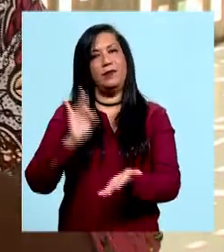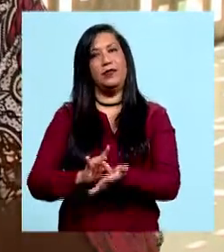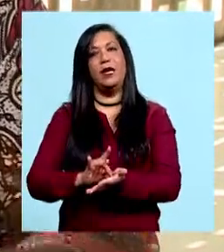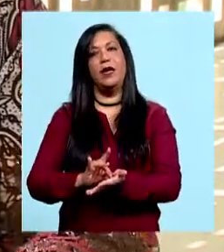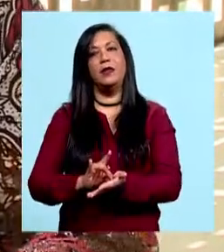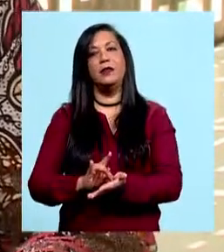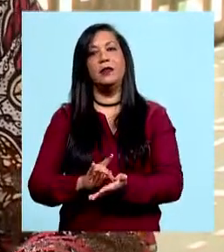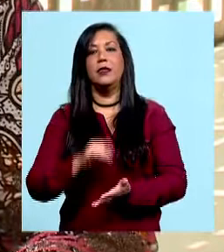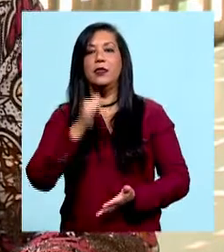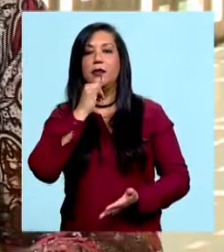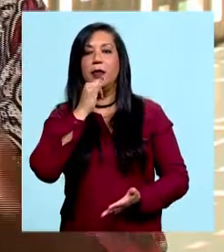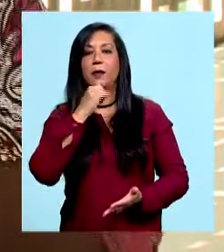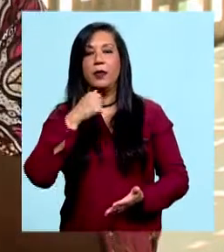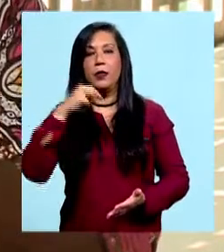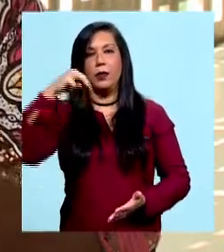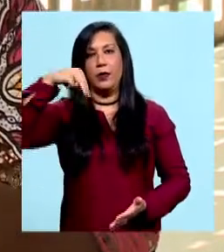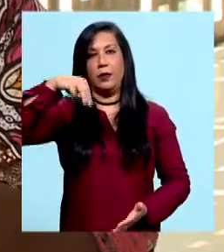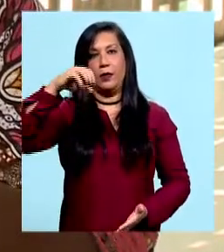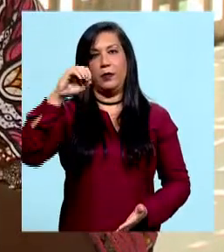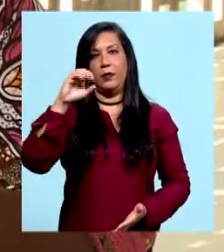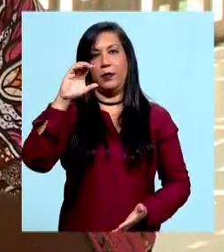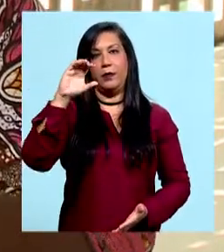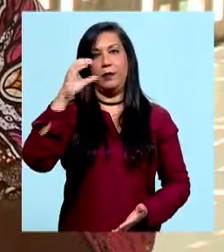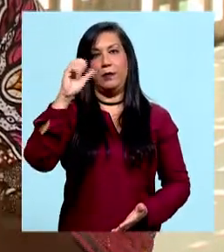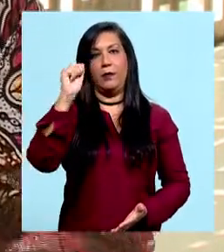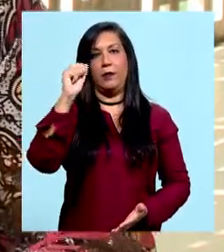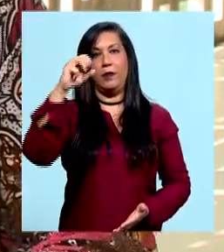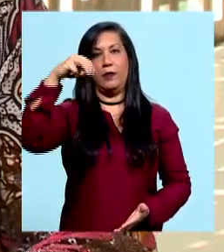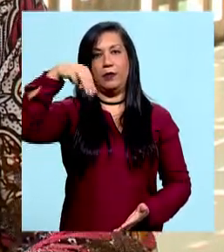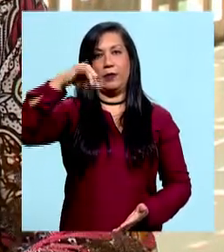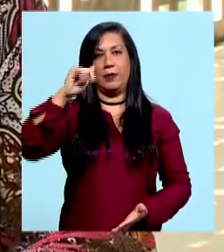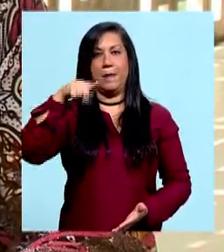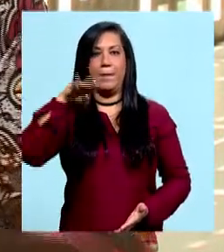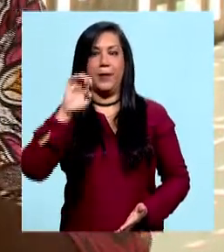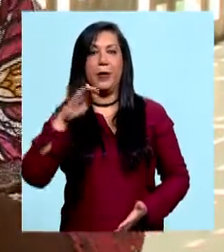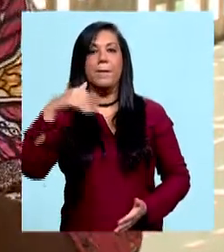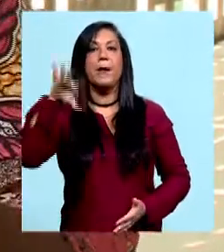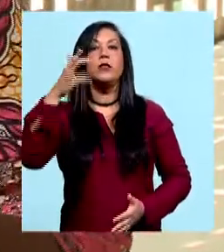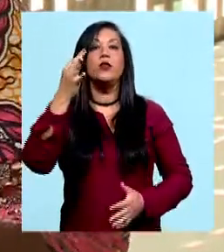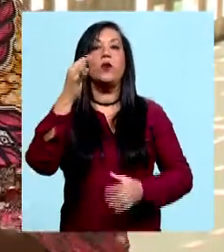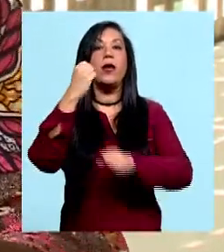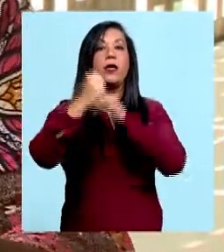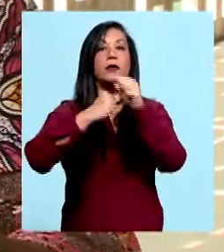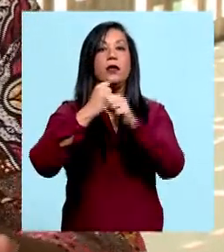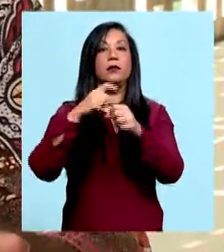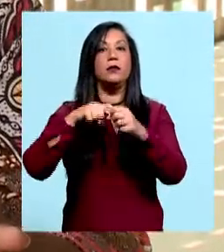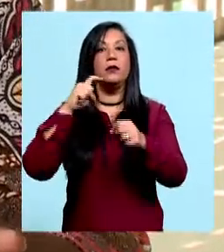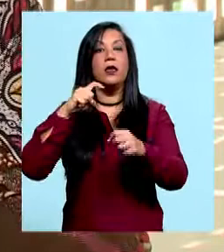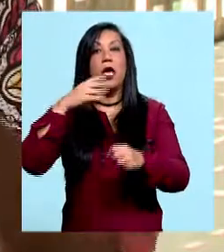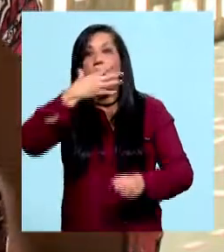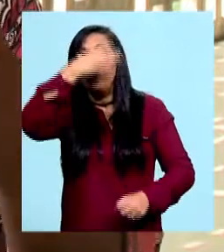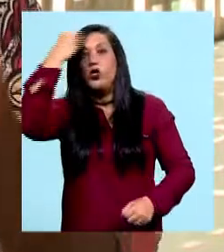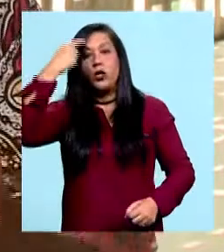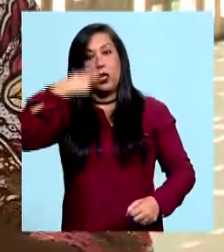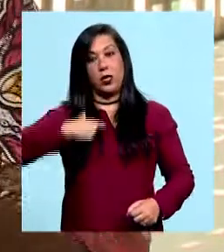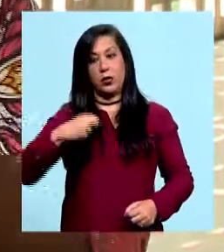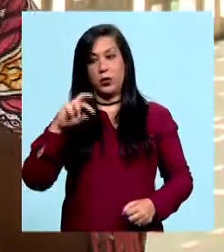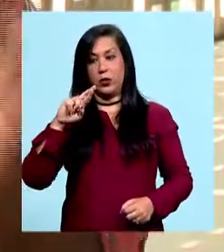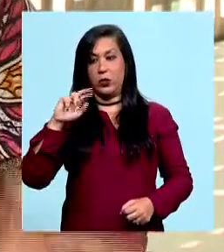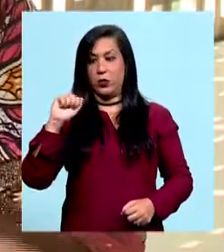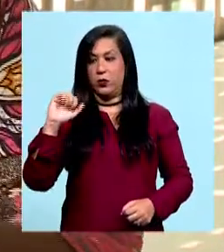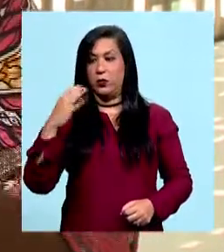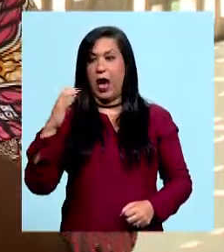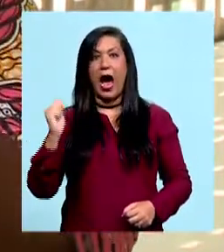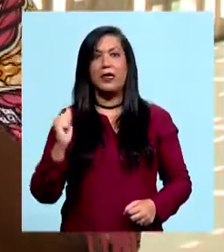eu em Moçambique, há mais de 40 anos que estamos independentes, eu esqueço que tenho raça. Porque somos um país de